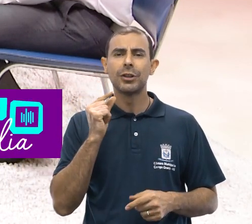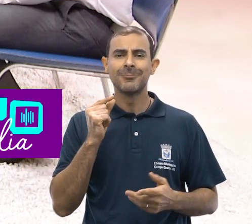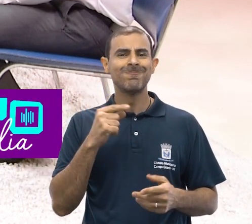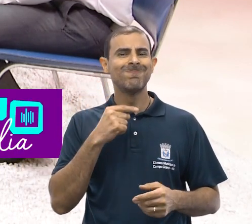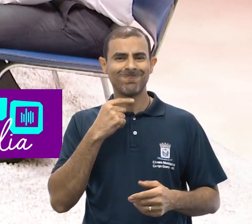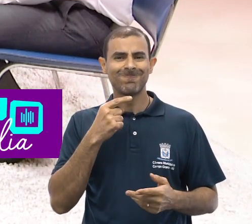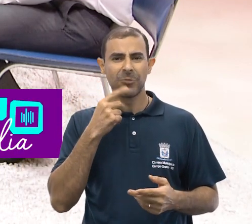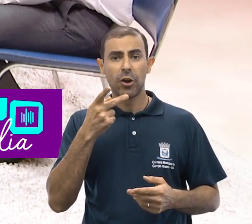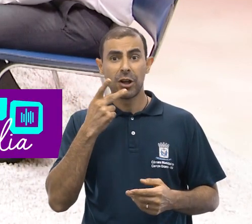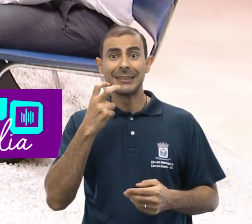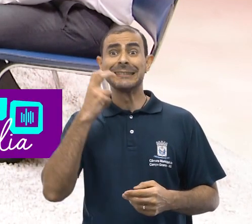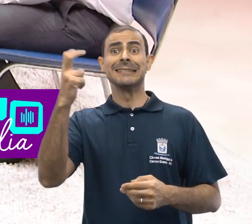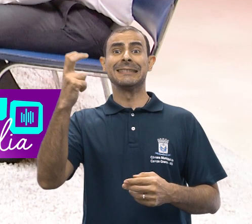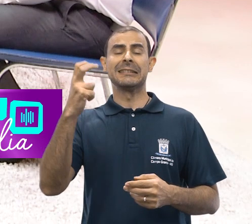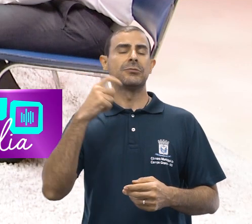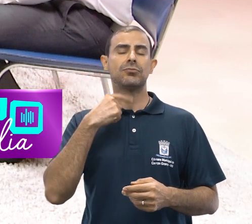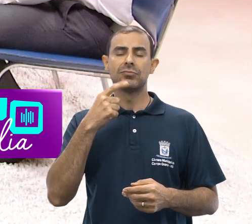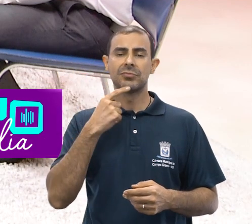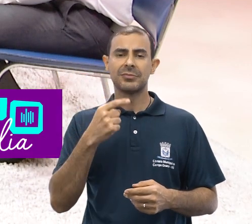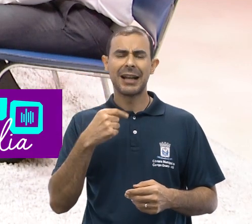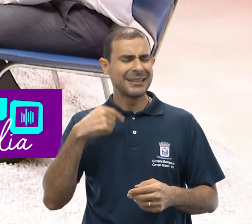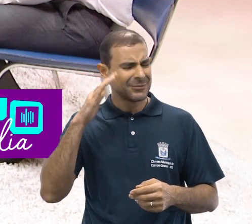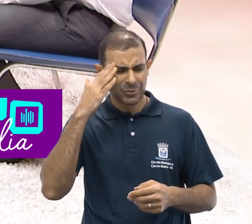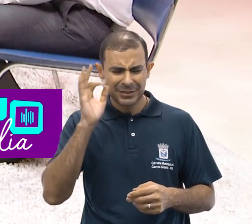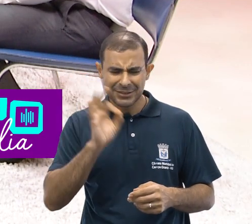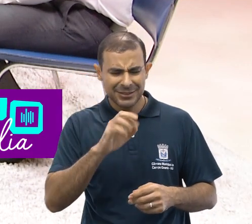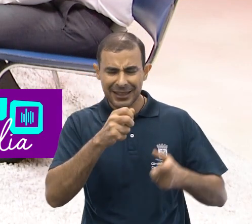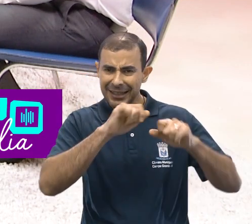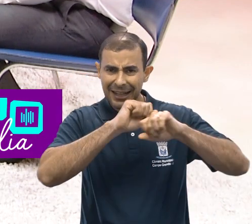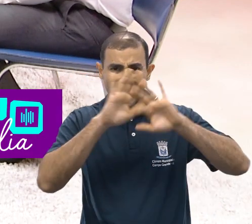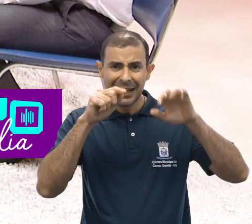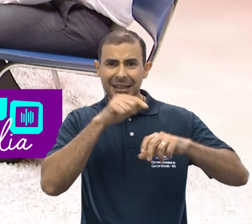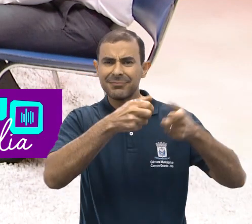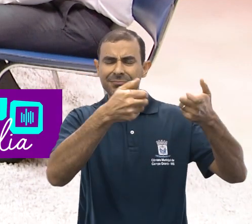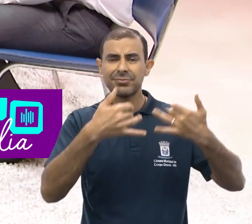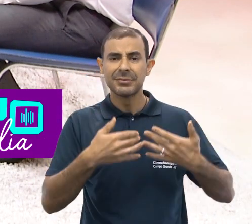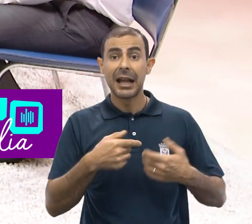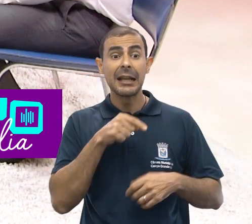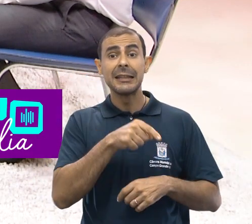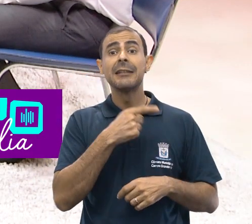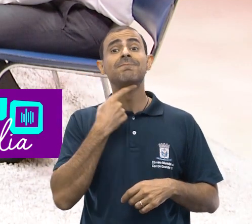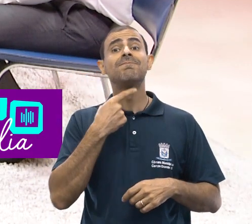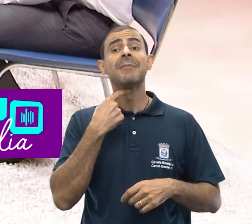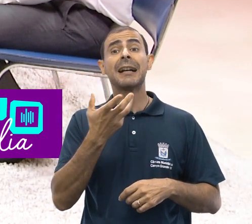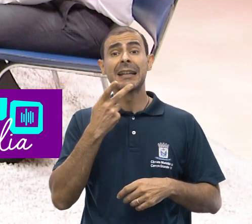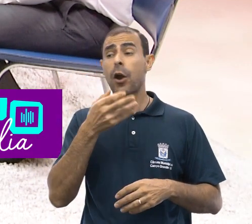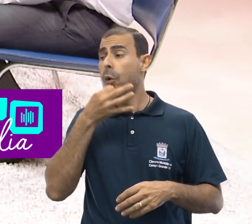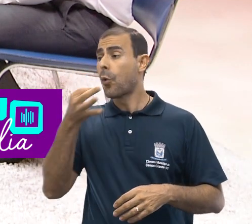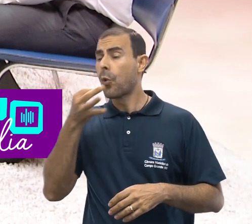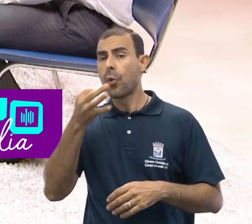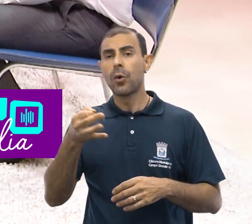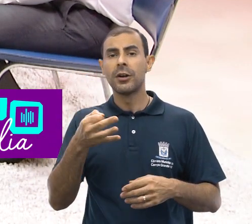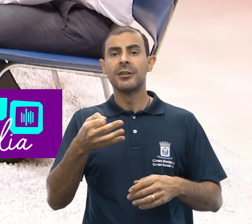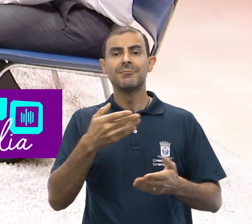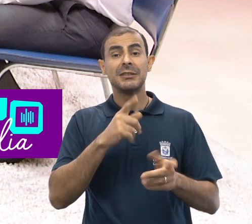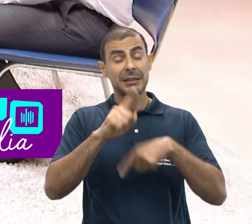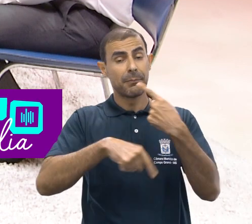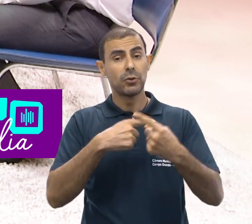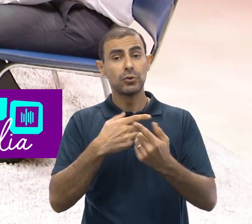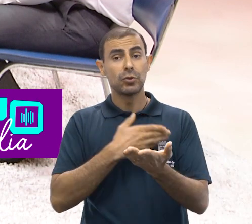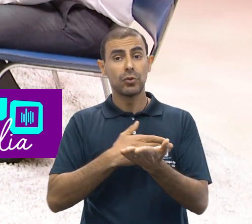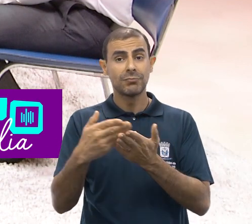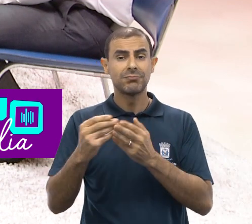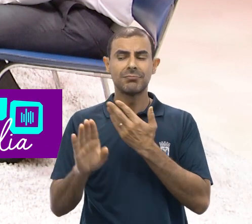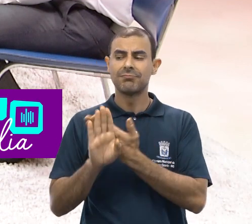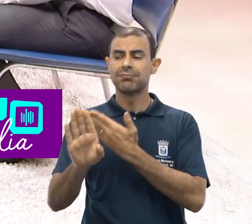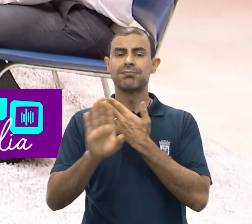ele falava, você não entendia muito bem o que ele falava, e ele queria participar de tudo, aí ele começou a se ausentar de